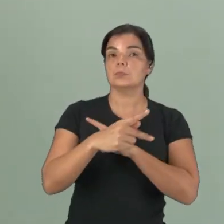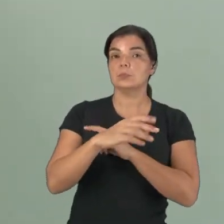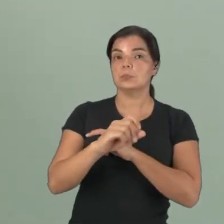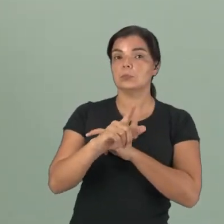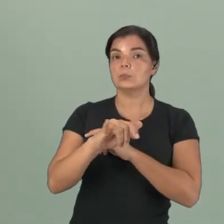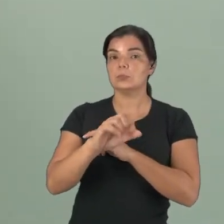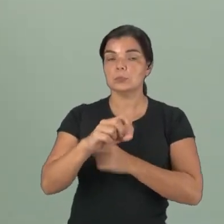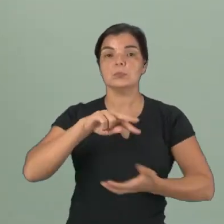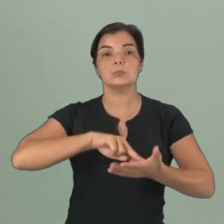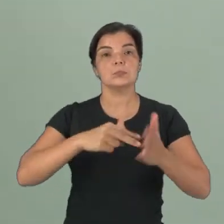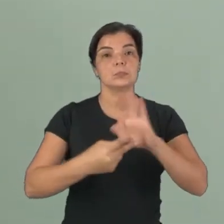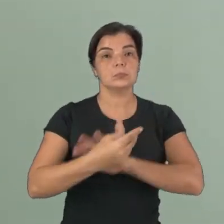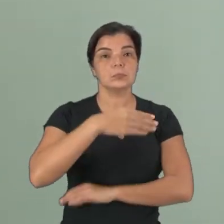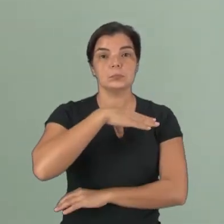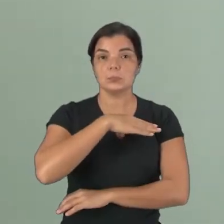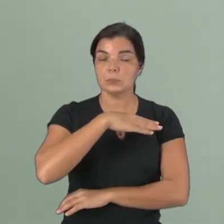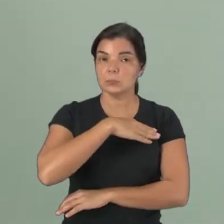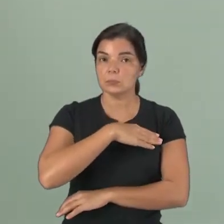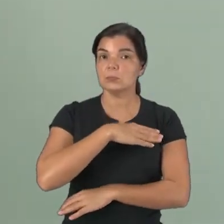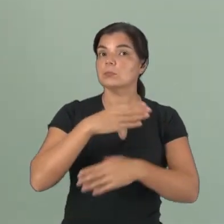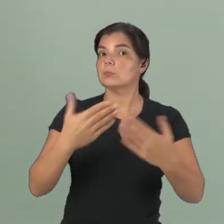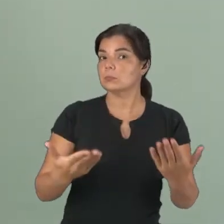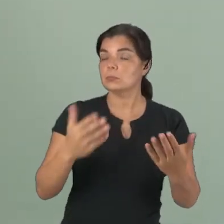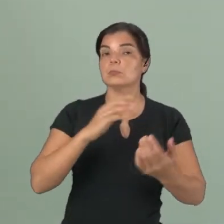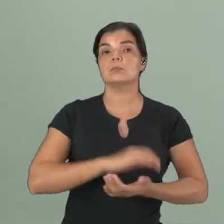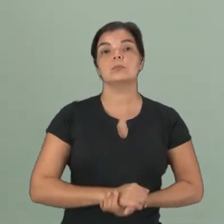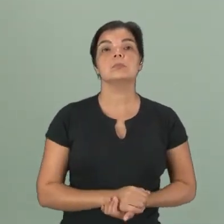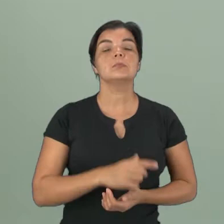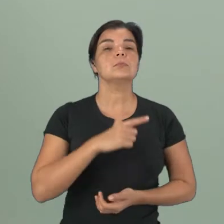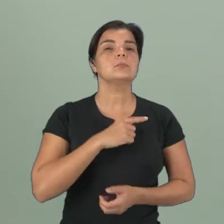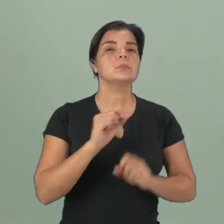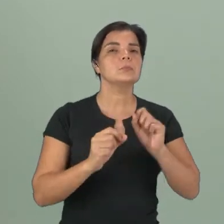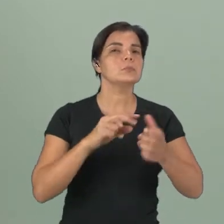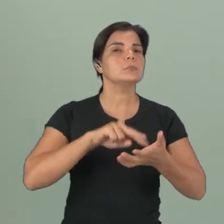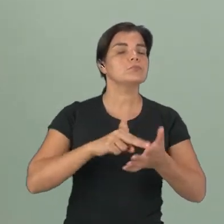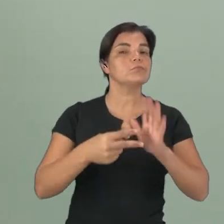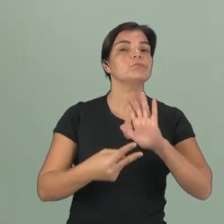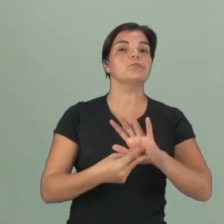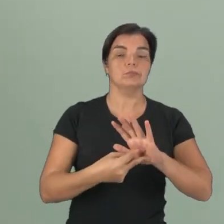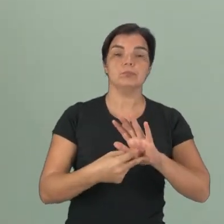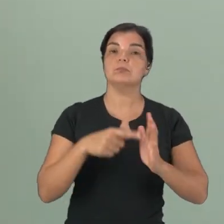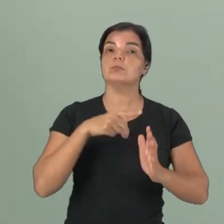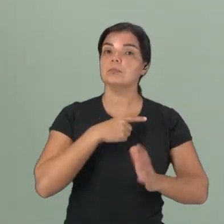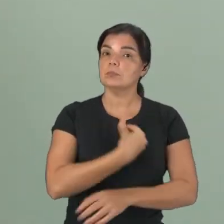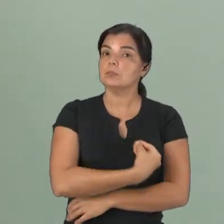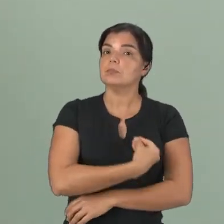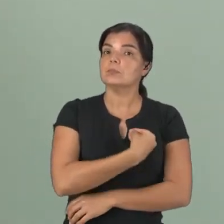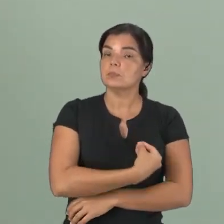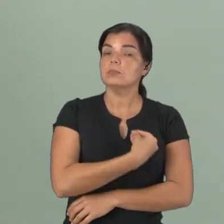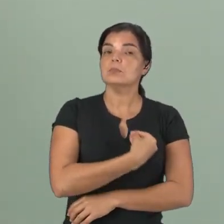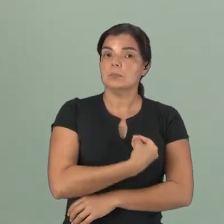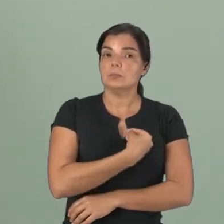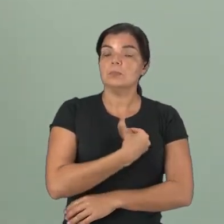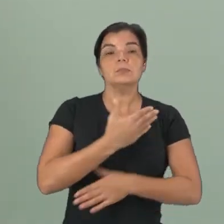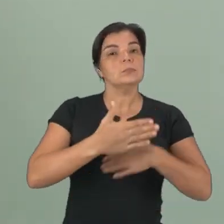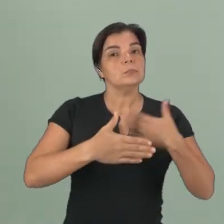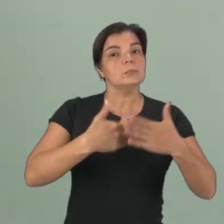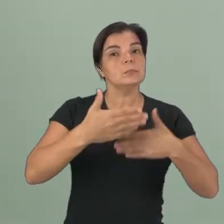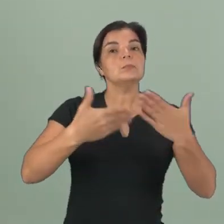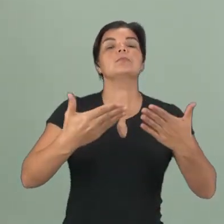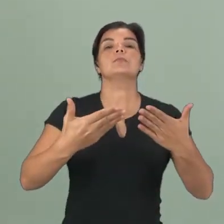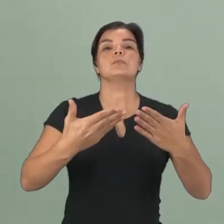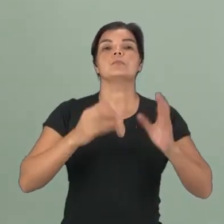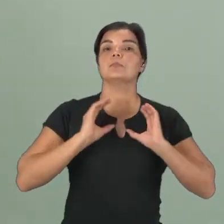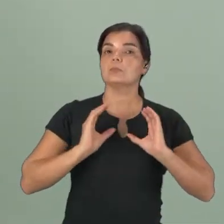palavra polis, que significa cidade, ela tem esse sentido de ter a participação e o desenvolvimento